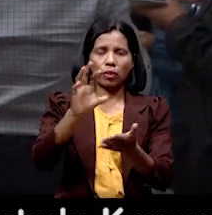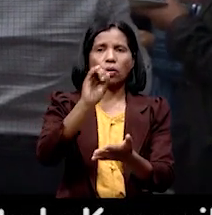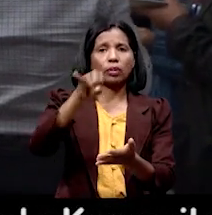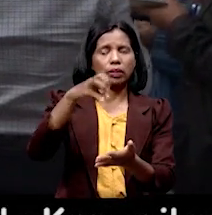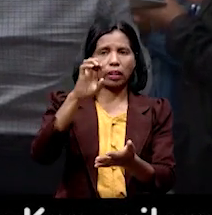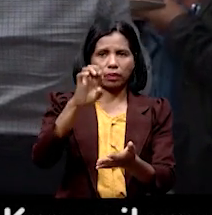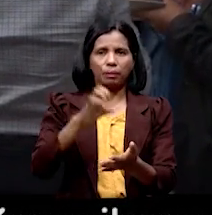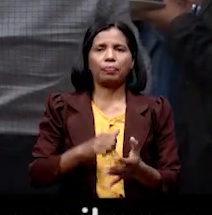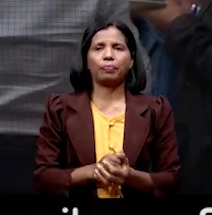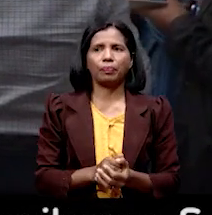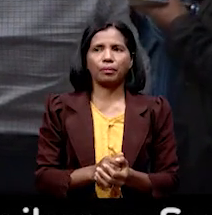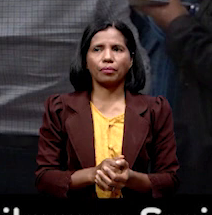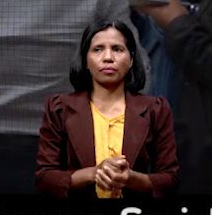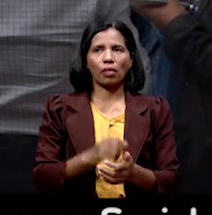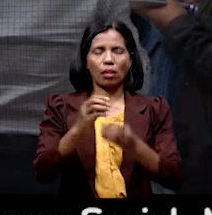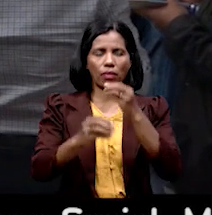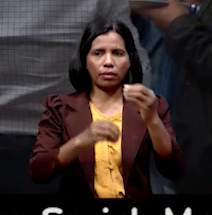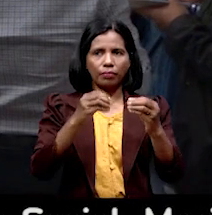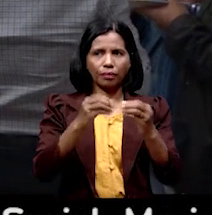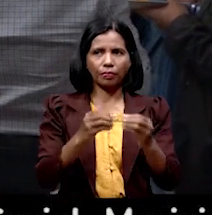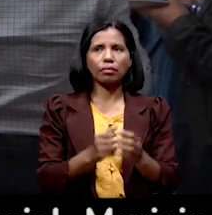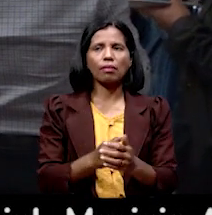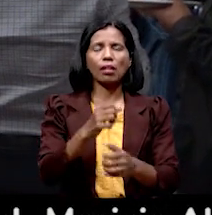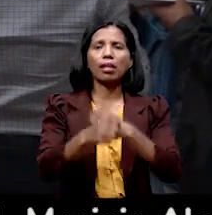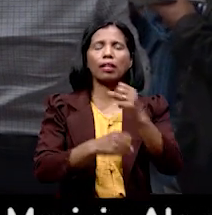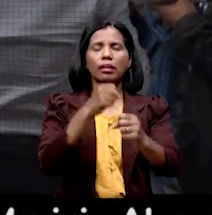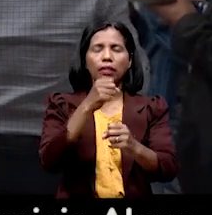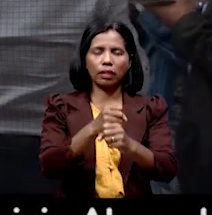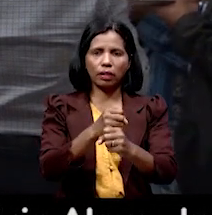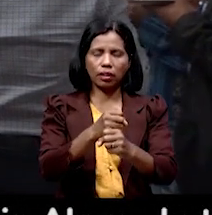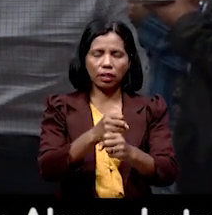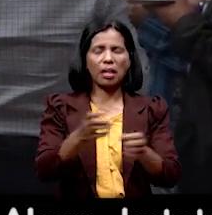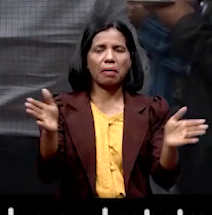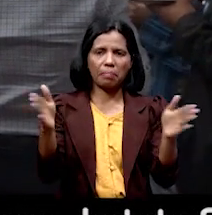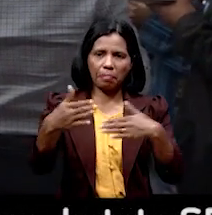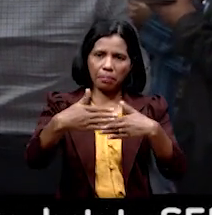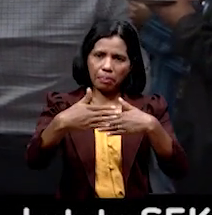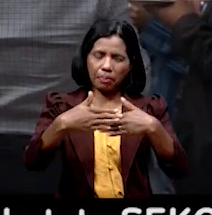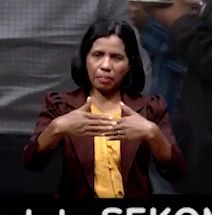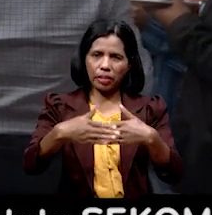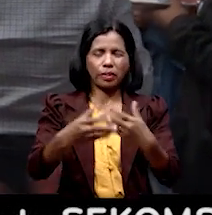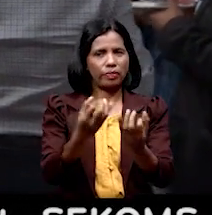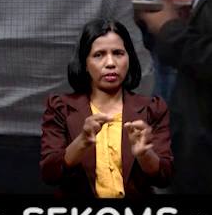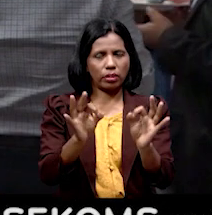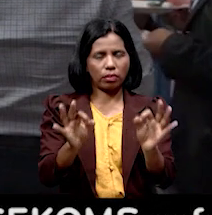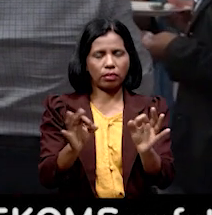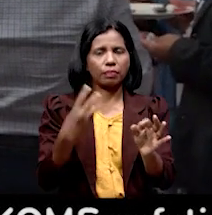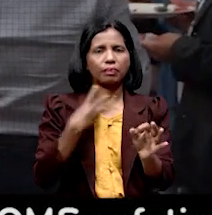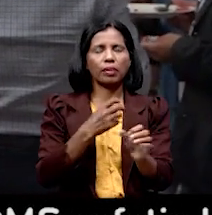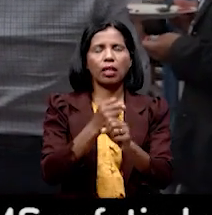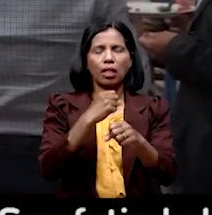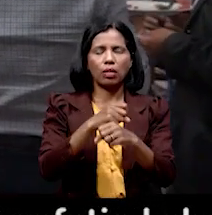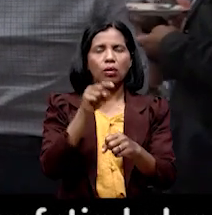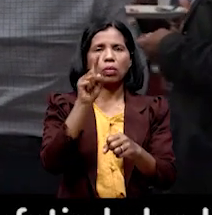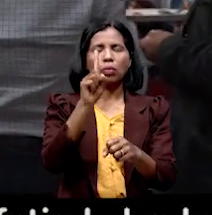ne significa ka tak nia tina ne se hetok barak di utan ne. Ulukan ita halo ba 1.6, ma be to